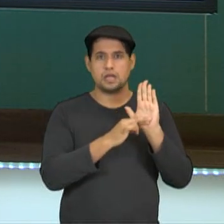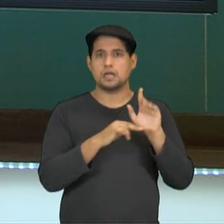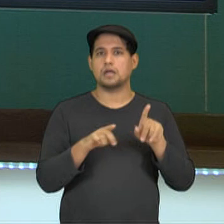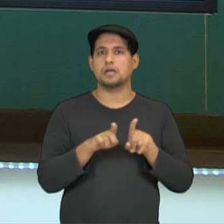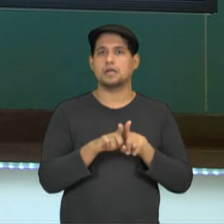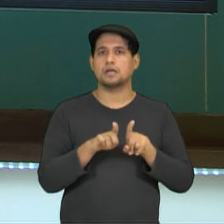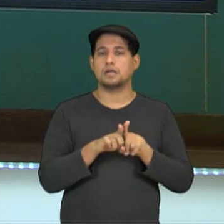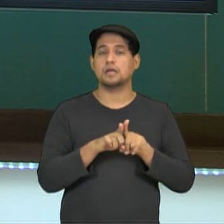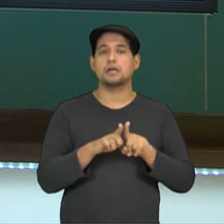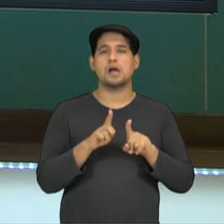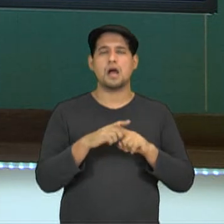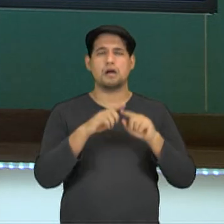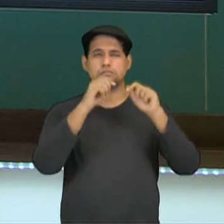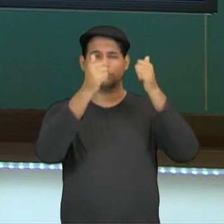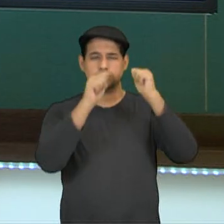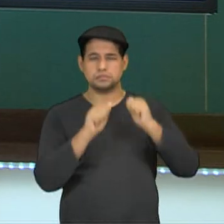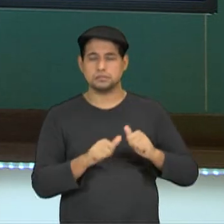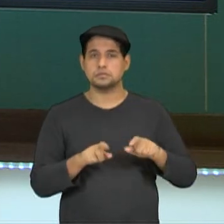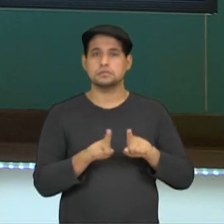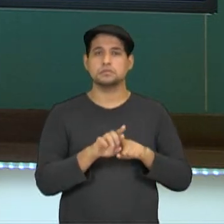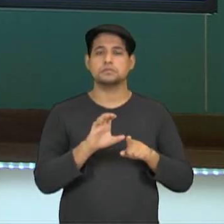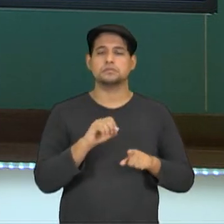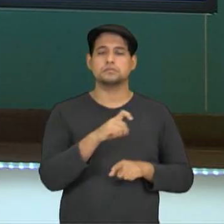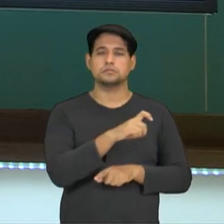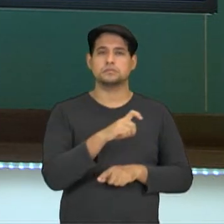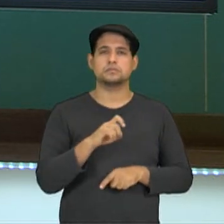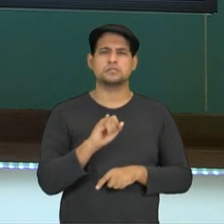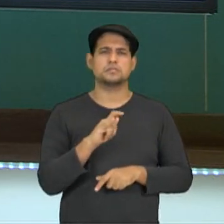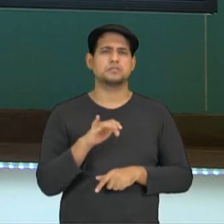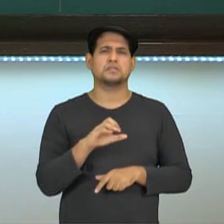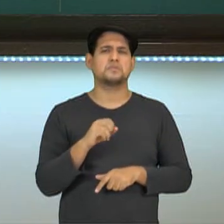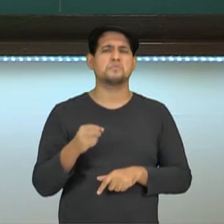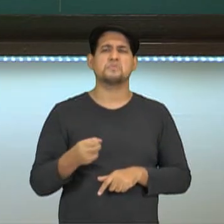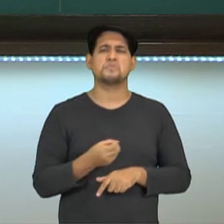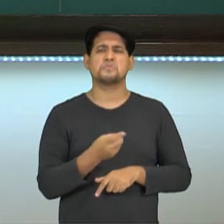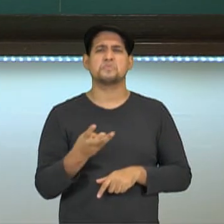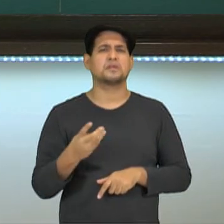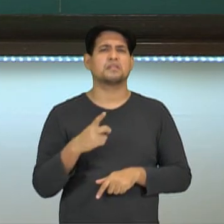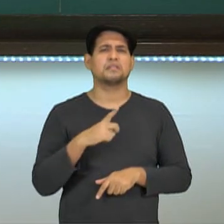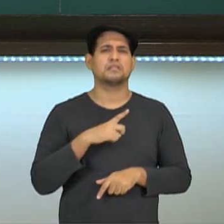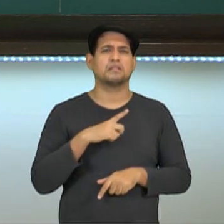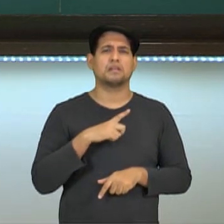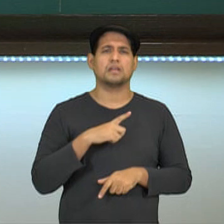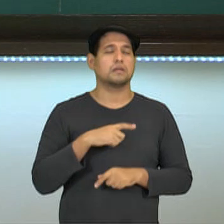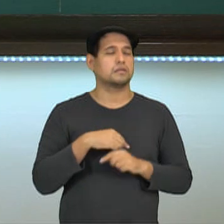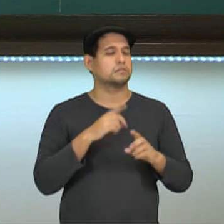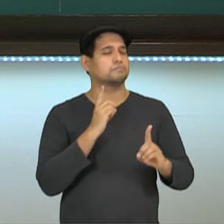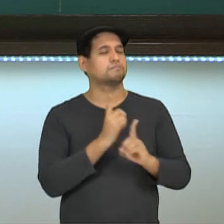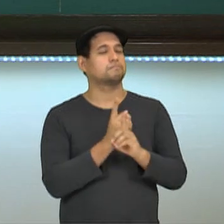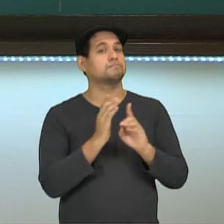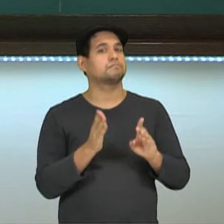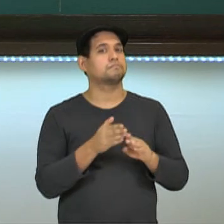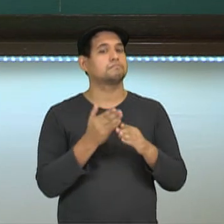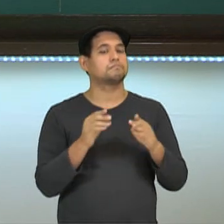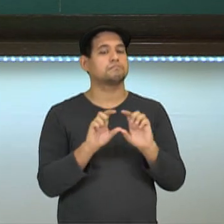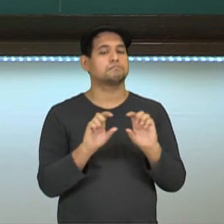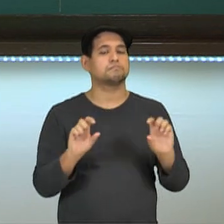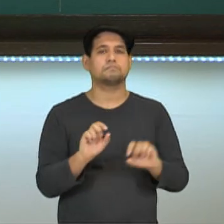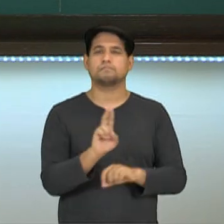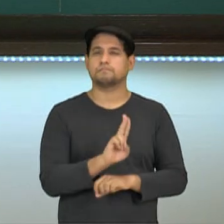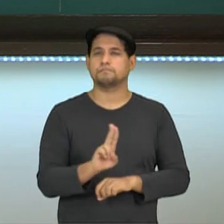comece analisando pelo oxigênio, quantos oxigênios tem, para você descobrir qual prefixo você vai